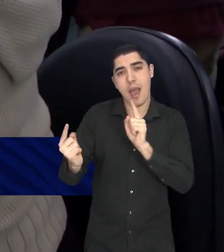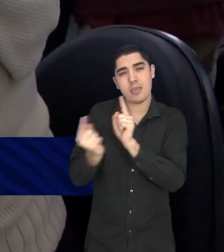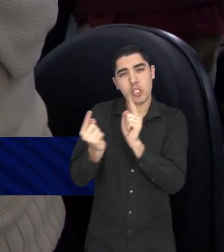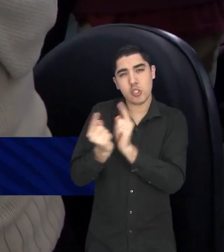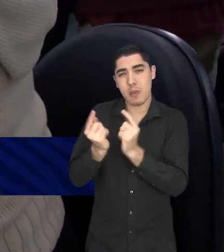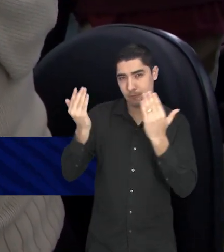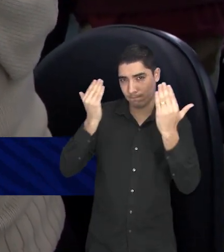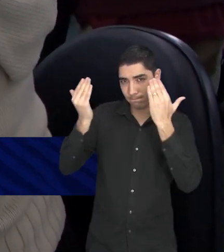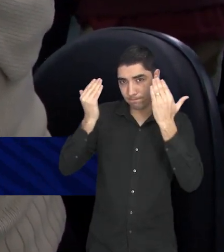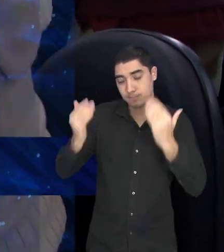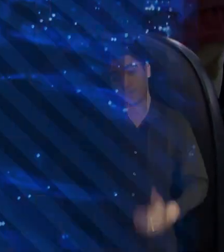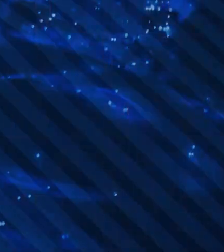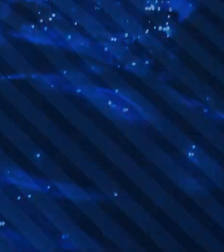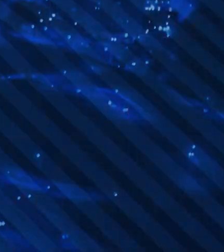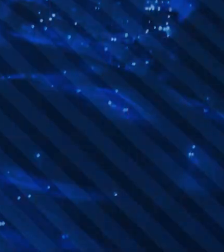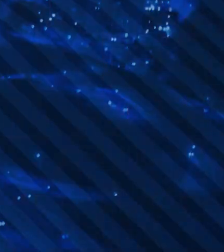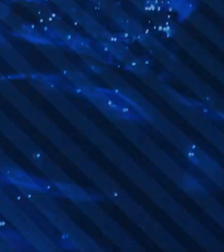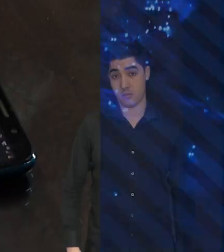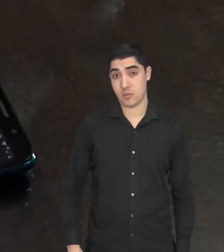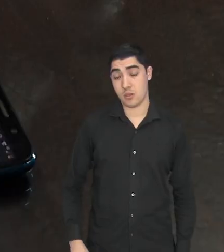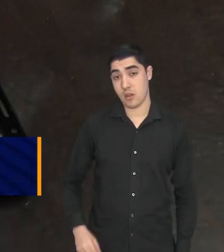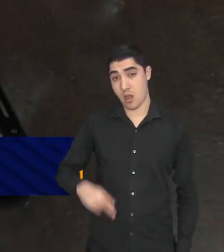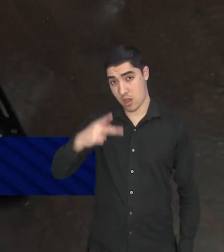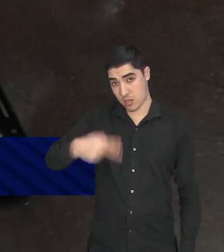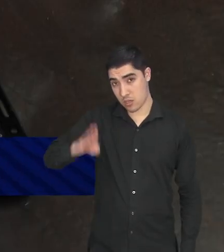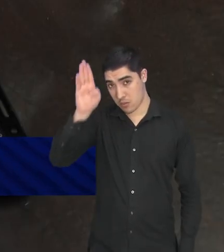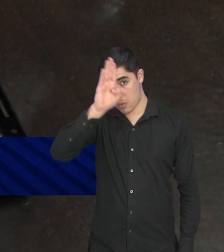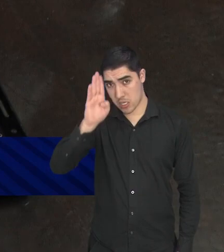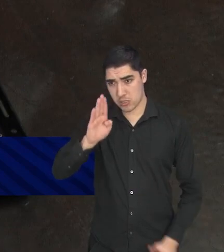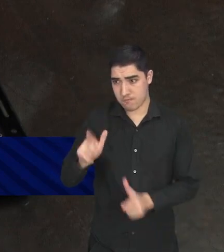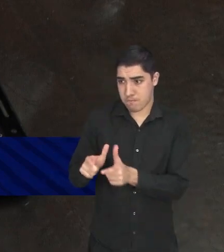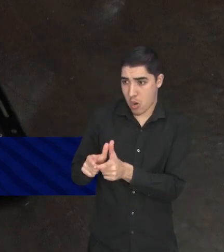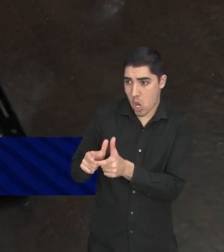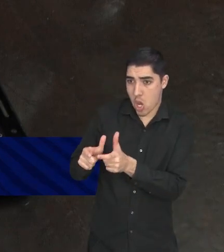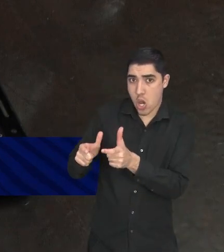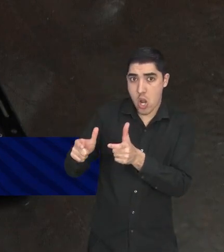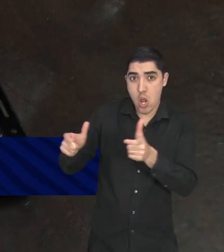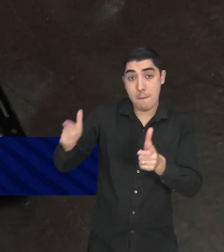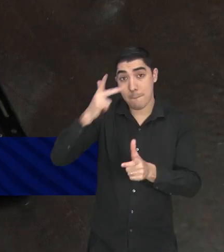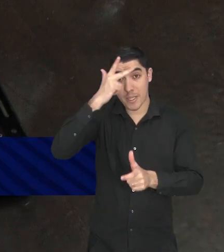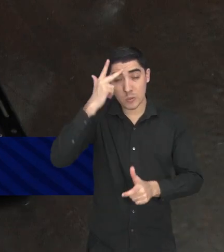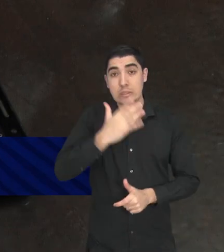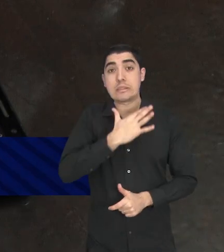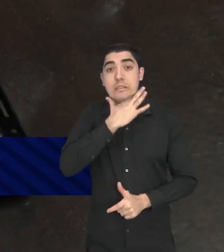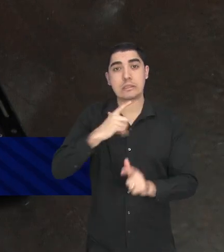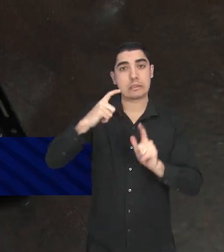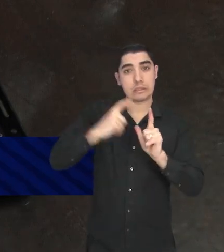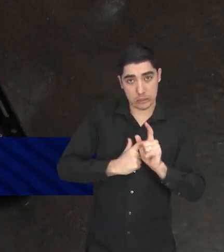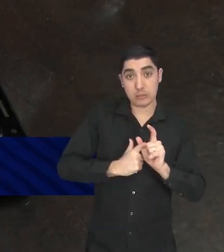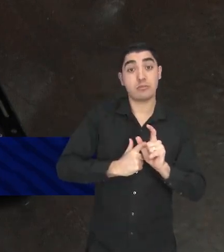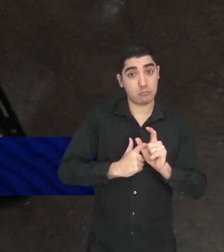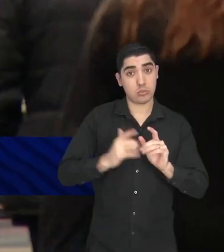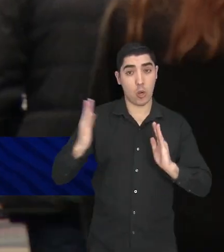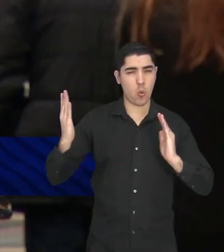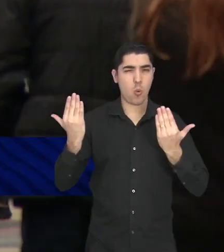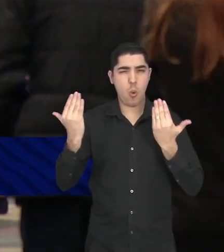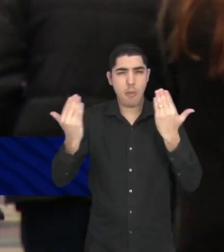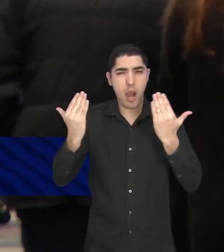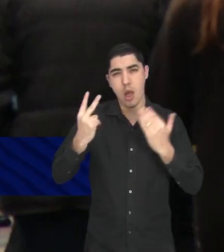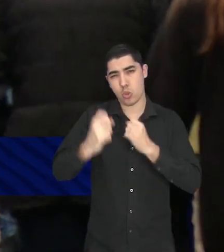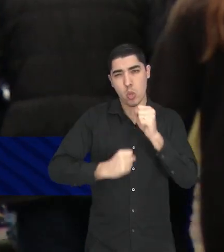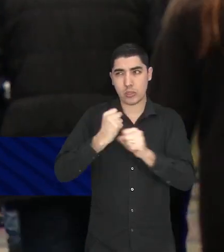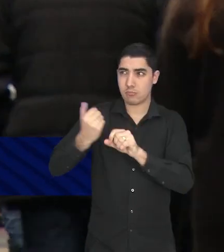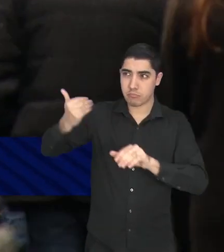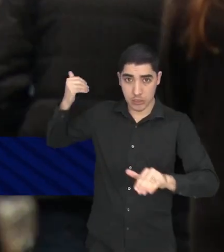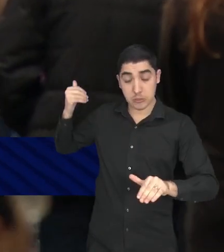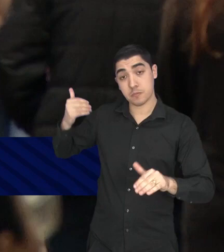precisa de apoio psicossocial. Número de inadimplentes no Brasil é o maior dos últimos 2 anos.